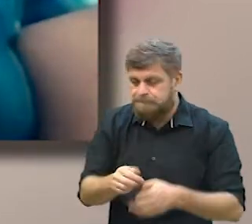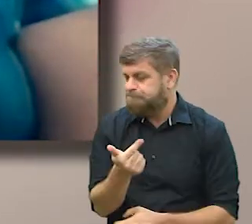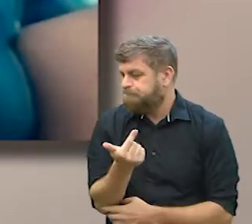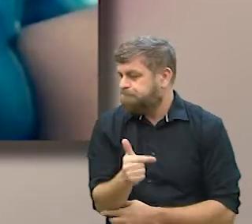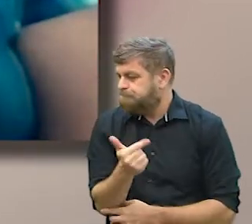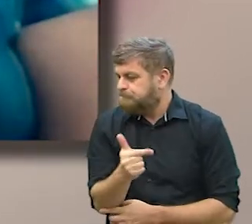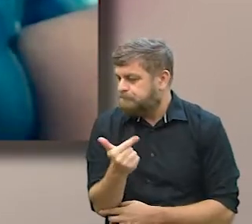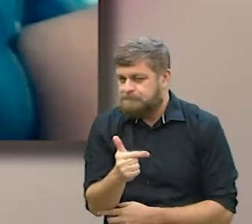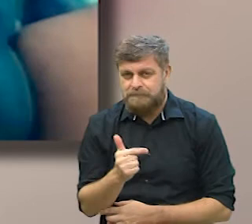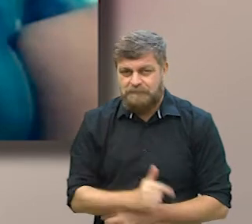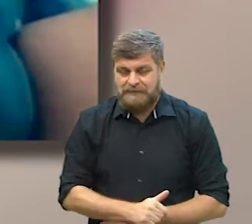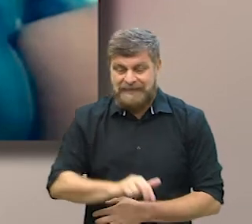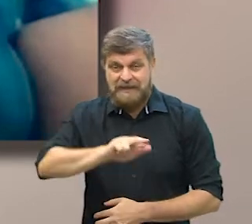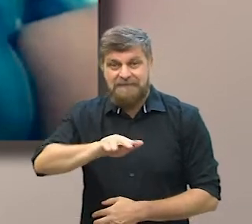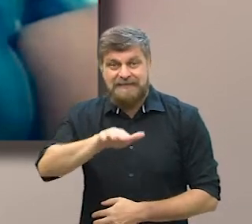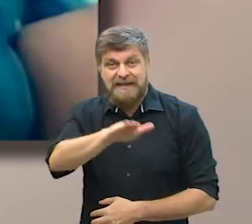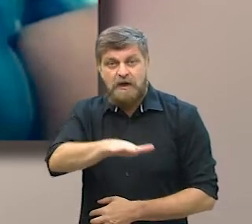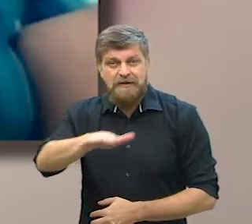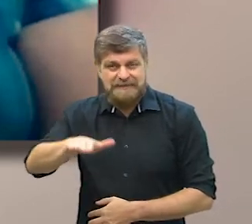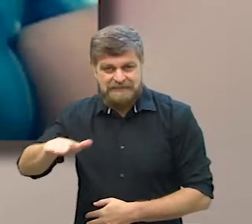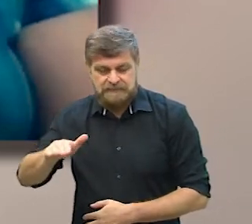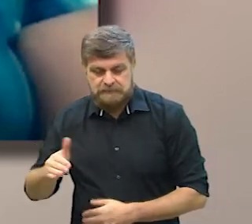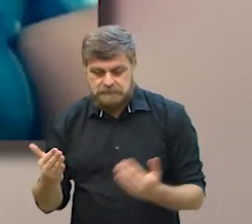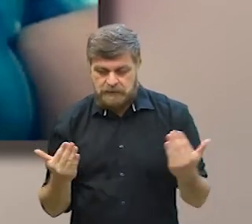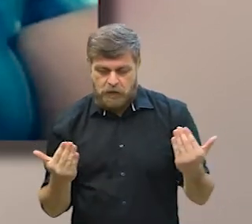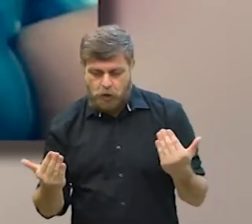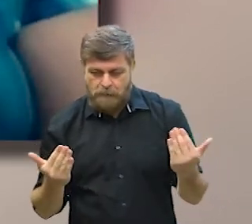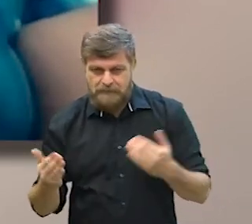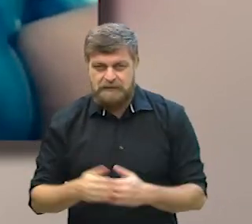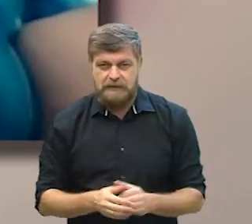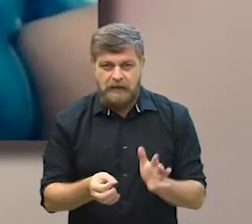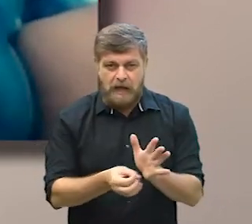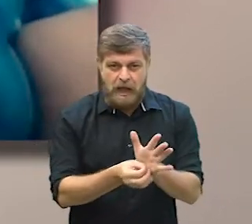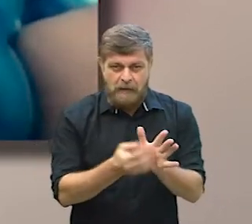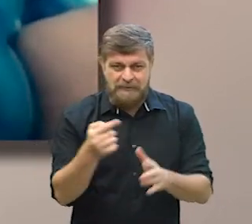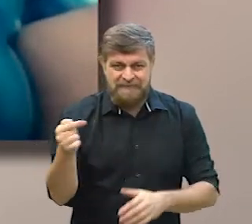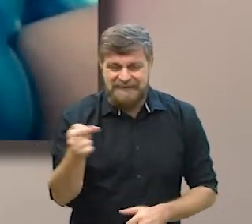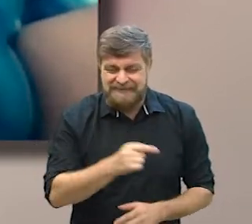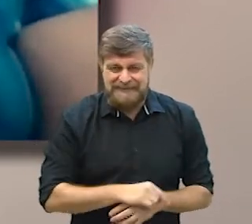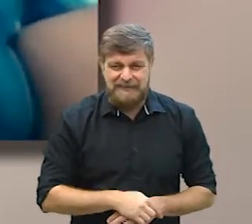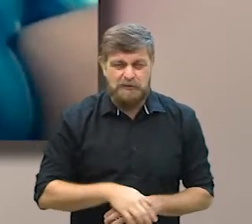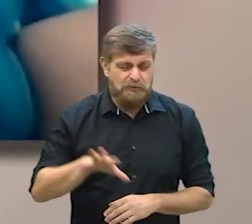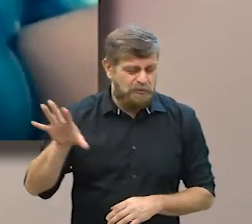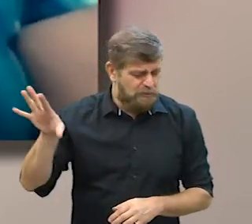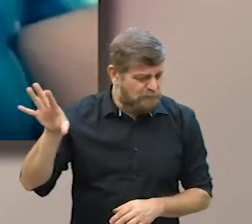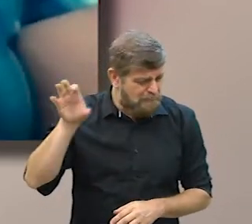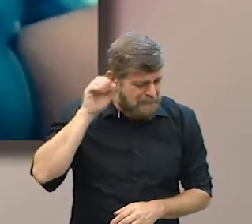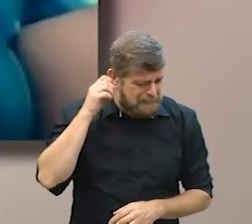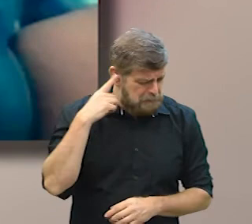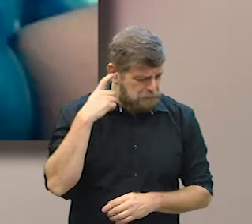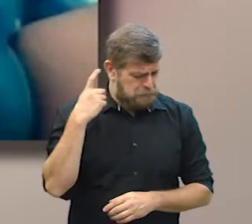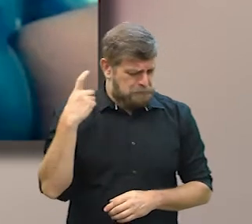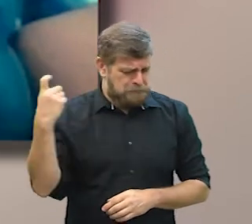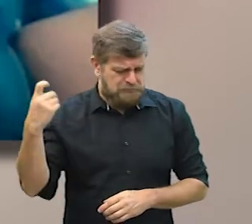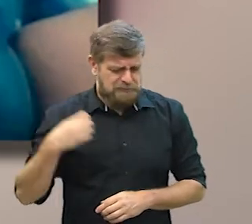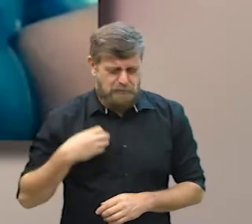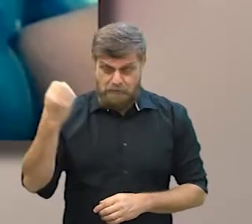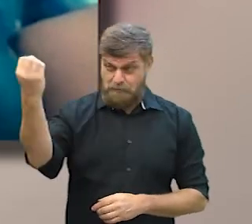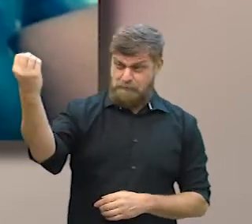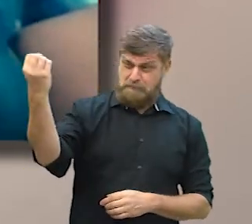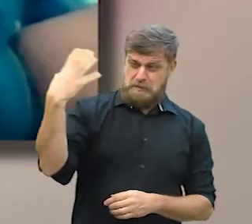responde da mesma forma que outras crianças responderiam. Então, às vezes, um mínimo de som